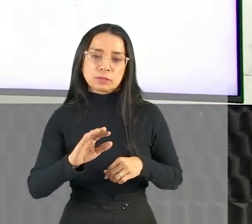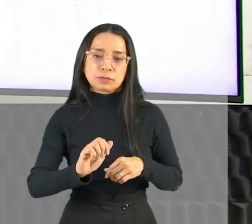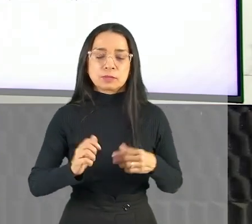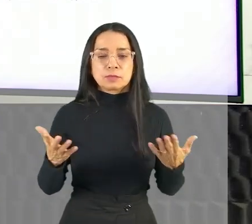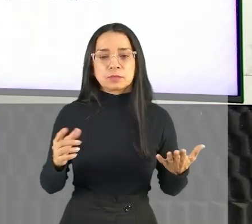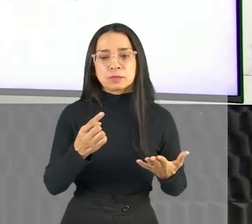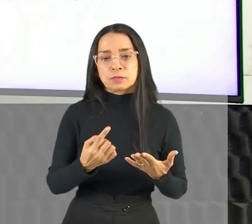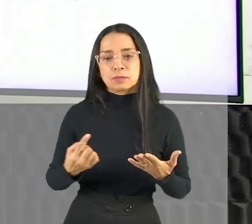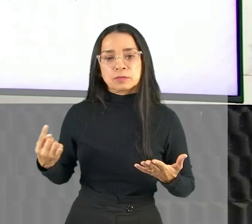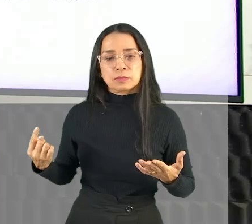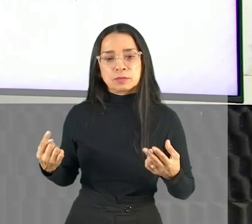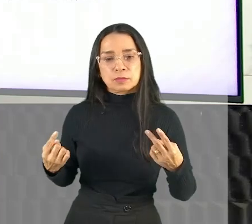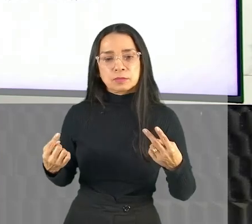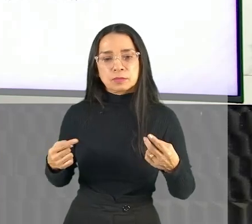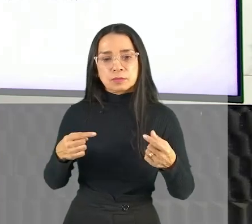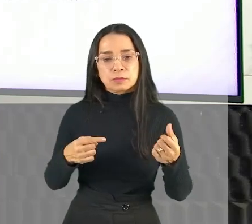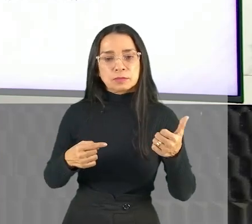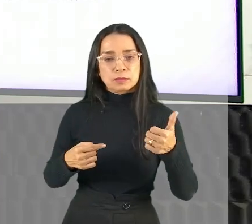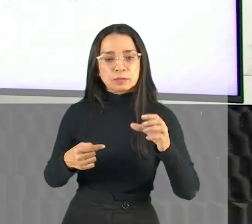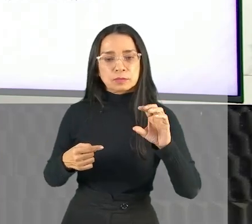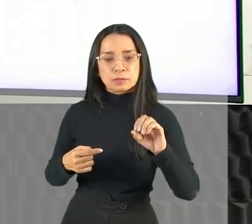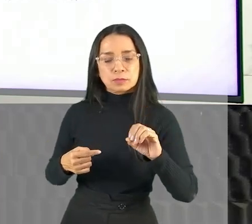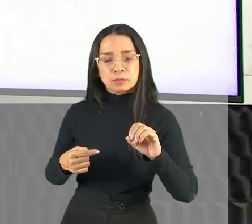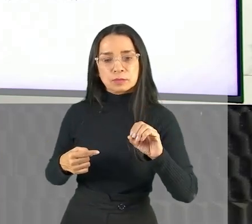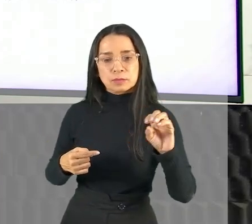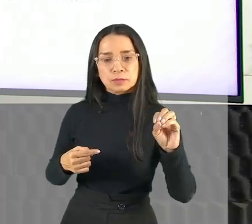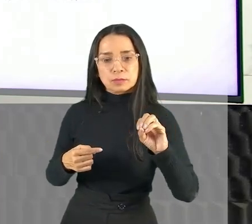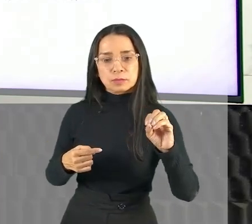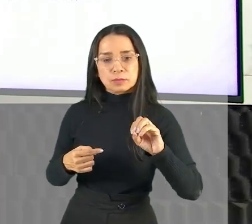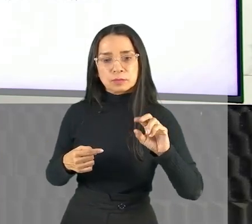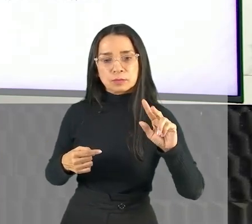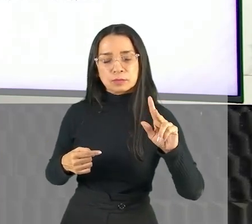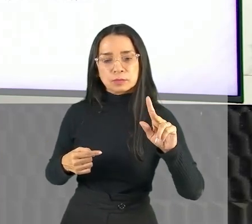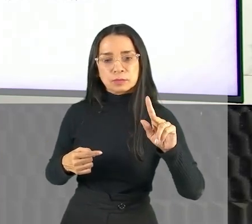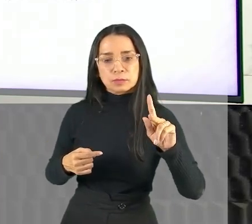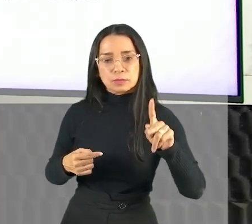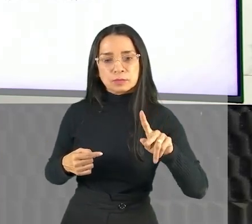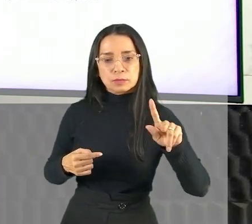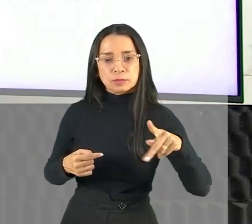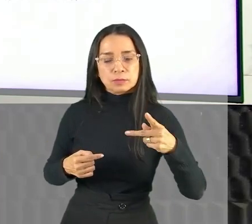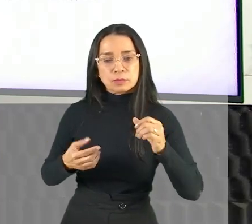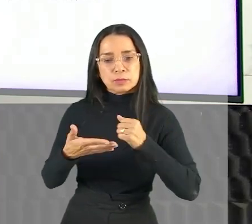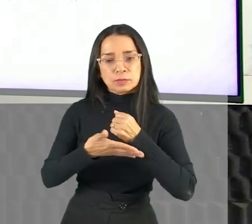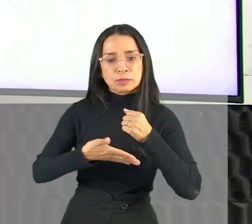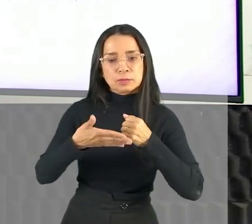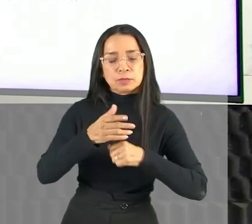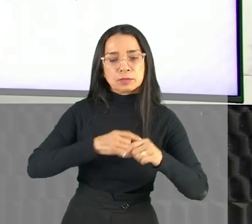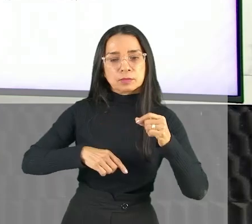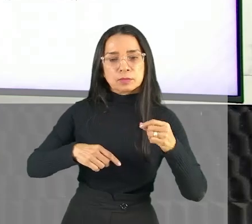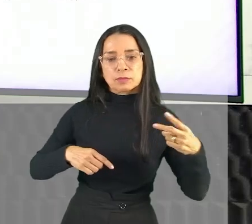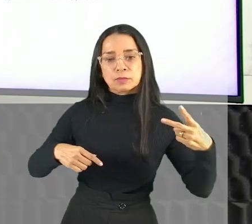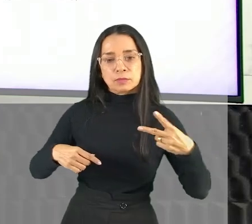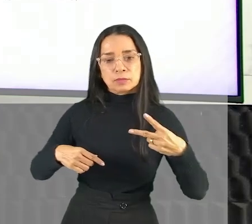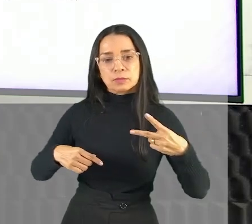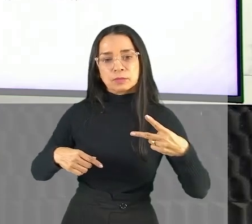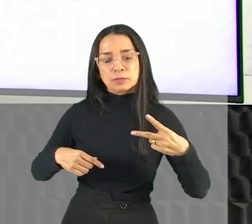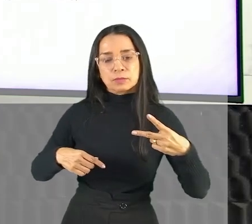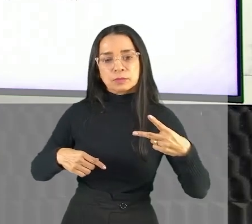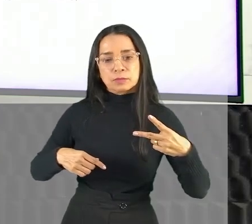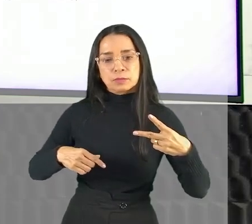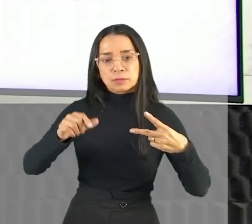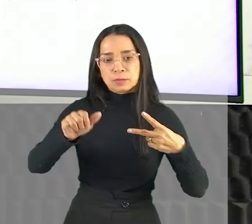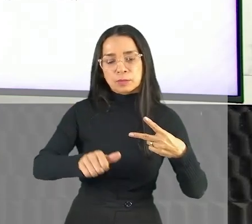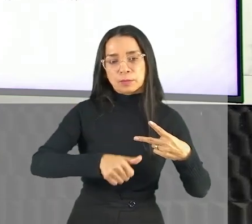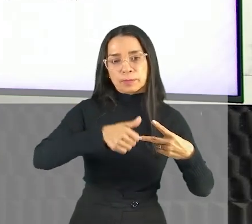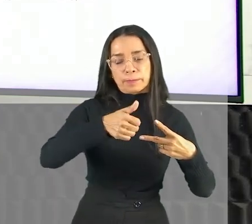No mesmo 10 graus, ou seja, na mesma temperatura, o pH básico, ele mostrou uma atividade enzimática